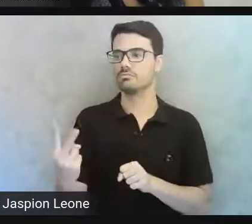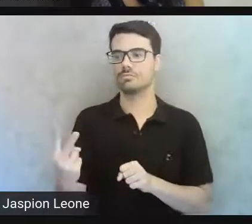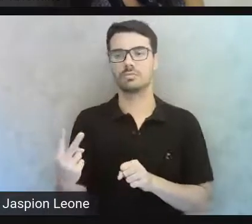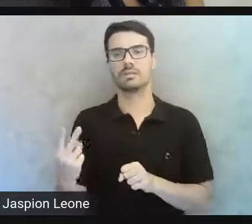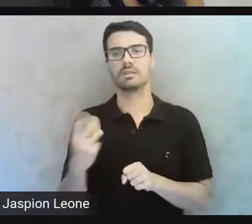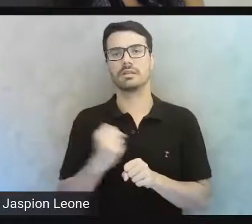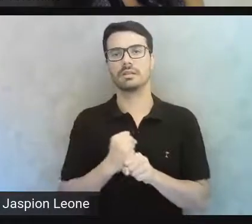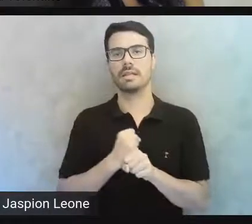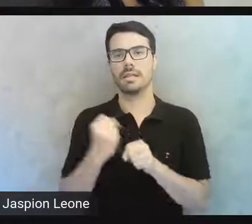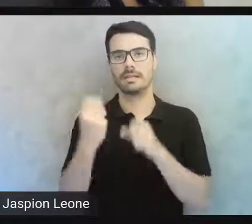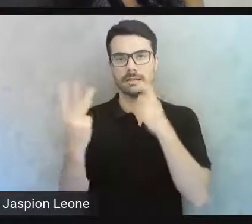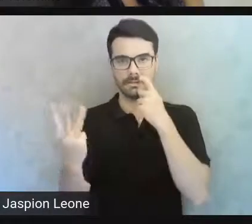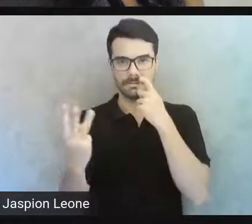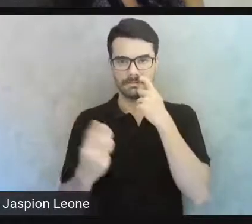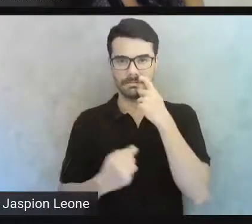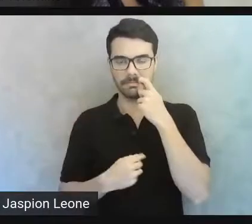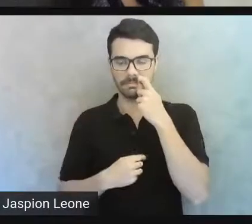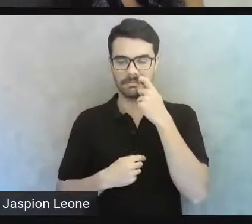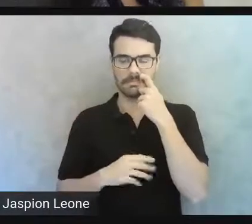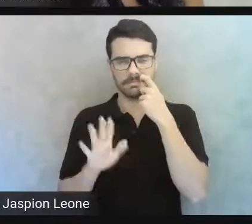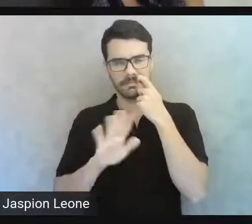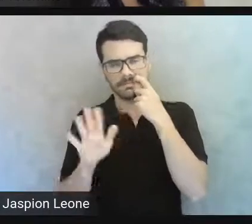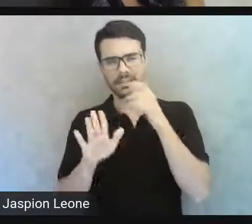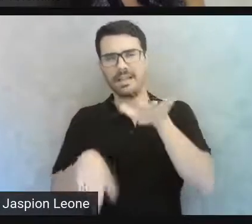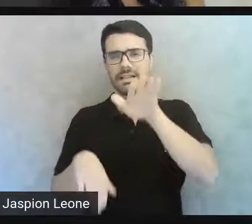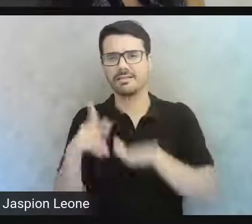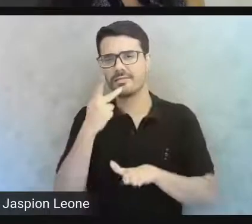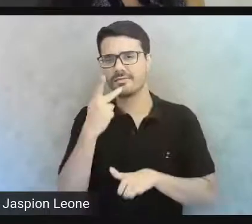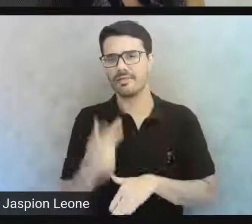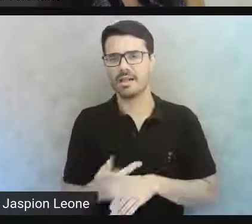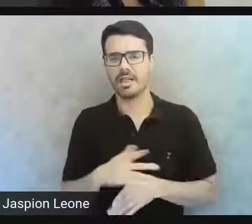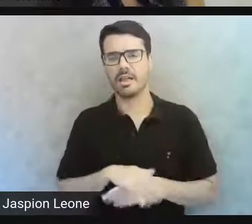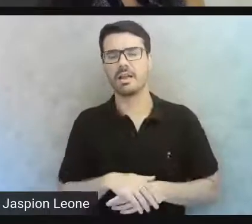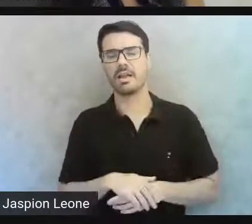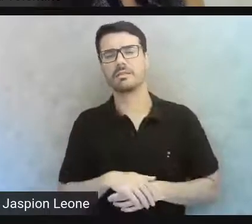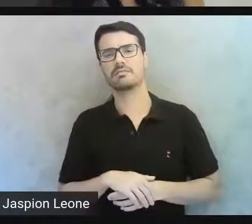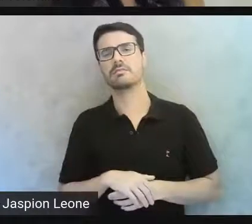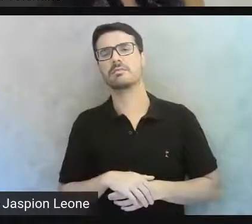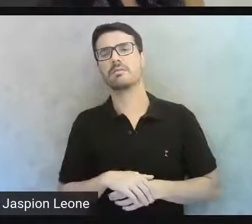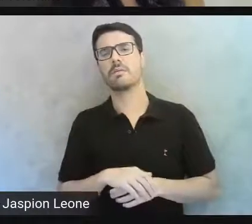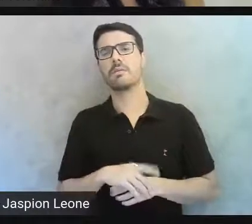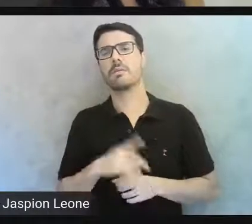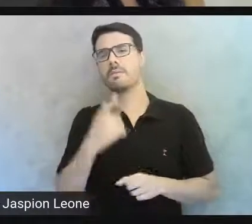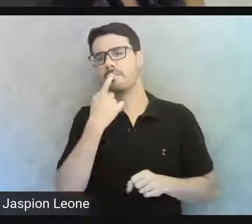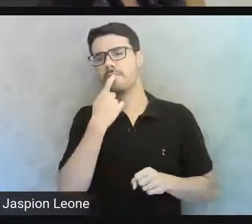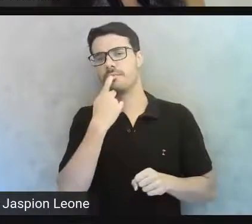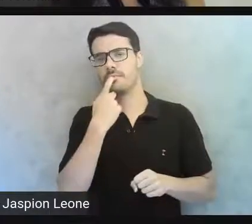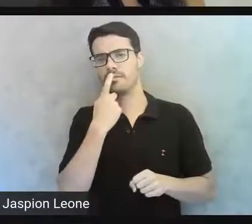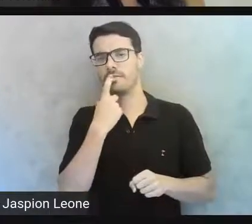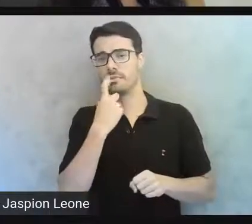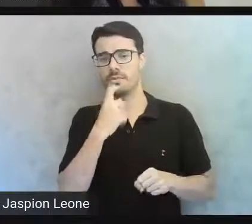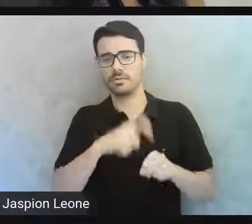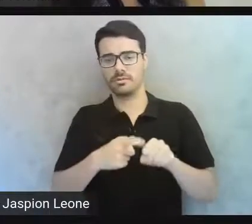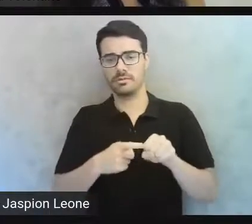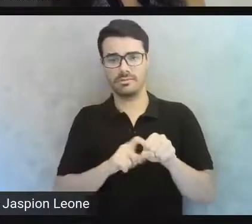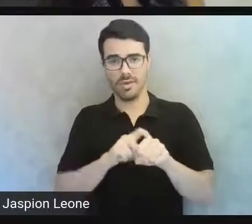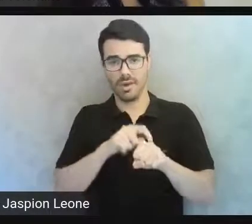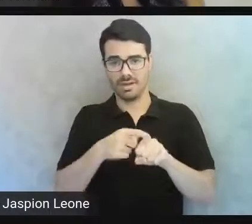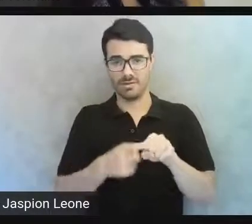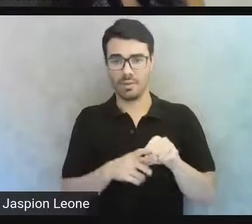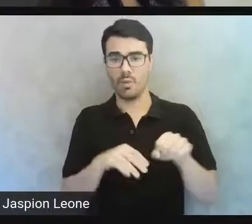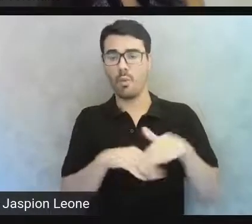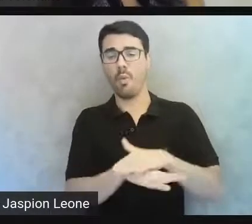esse prazer, né? Então, a gente diz assim, às vezes comer os morangos, né? Ao longo do caminho, eu usufruindo. Então, não pode ser uma coisa